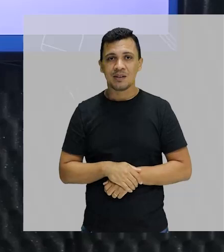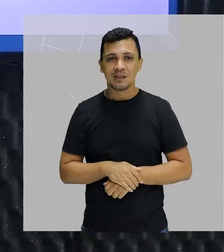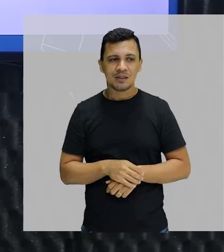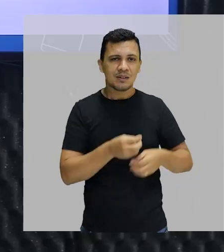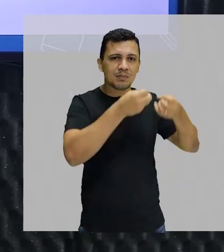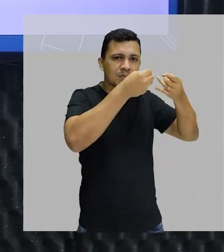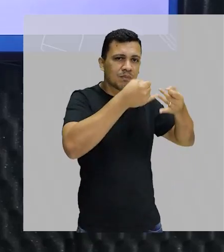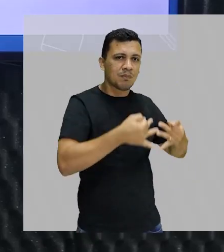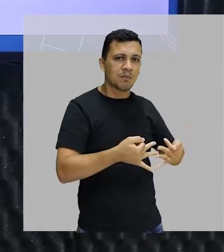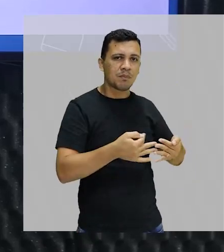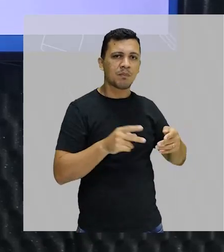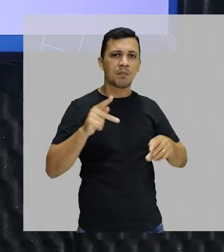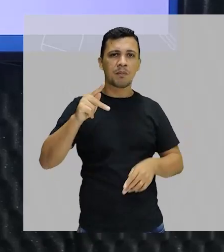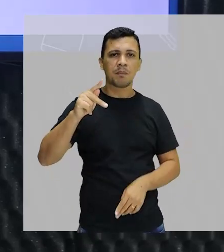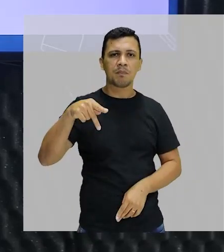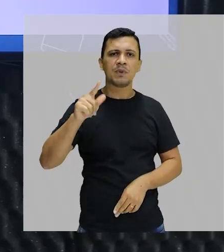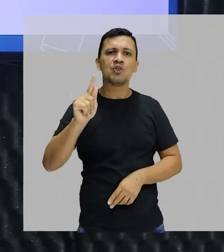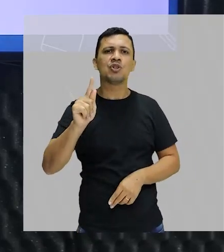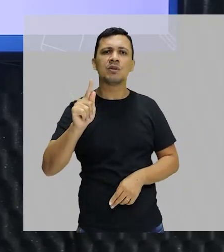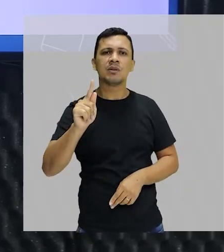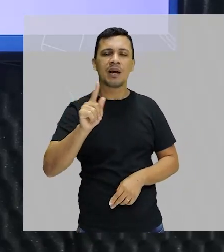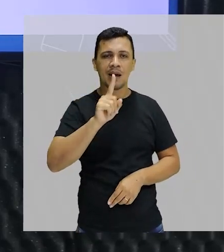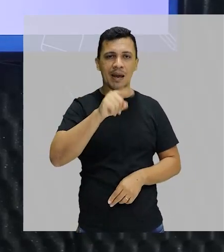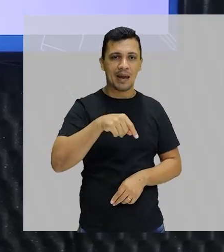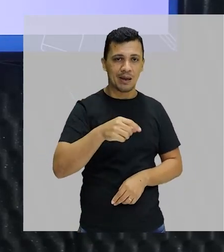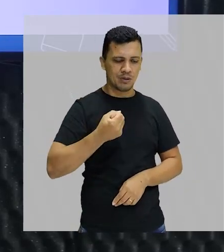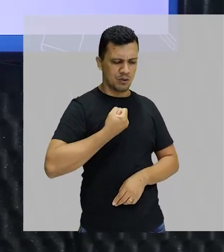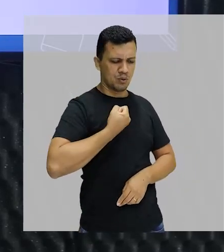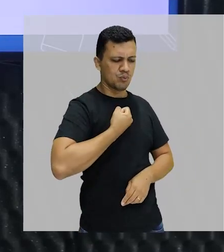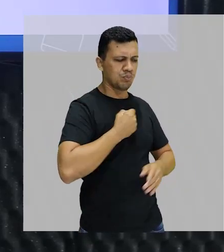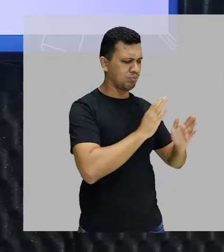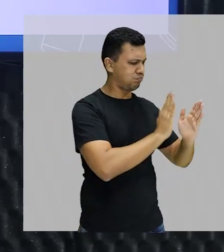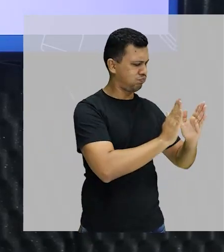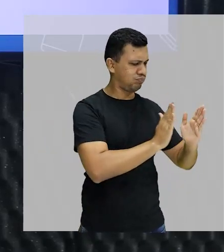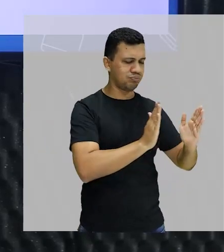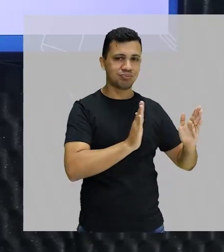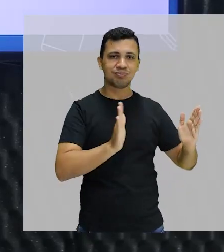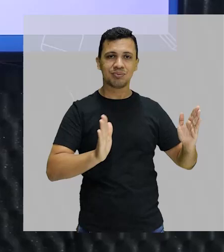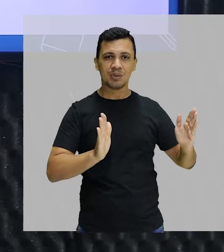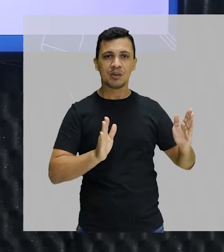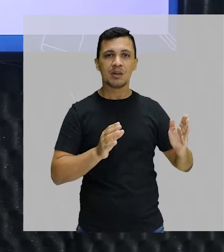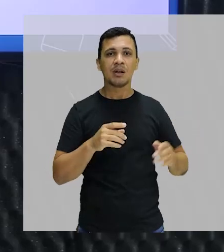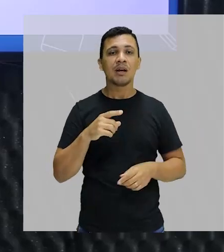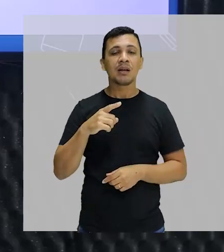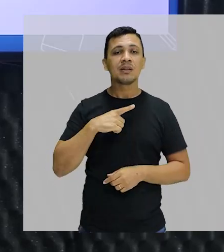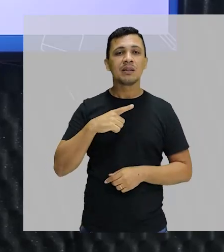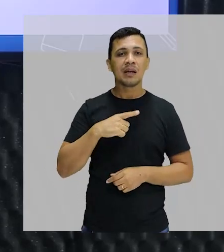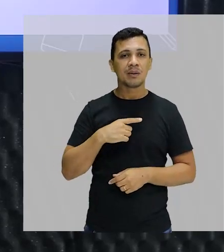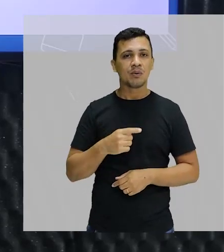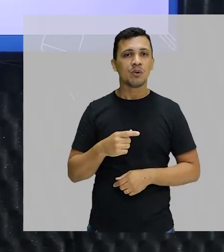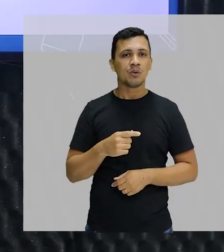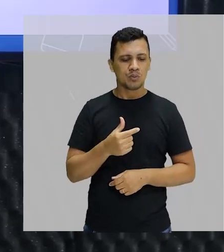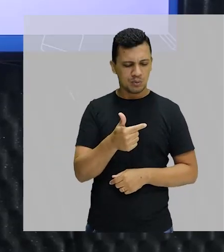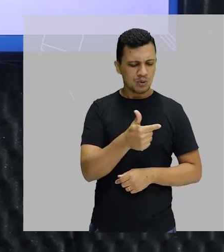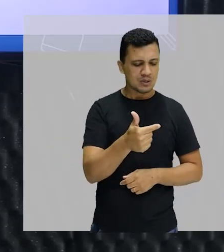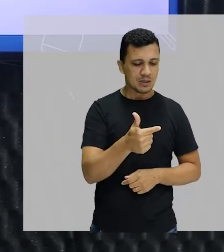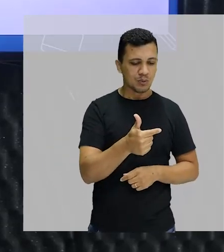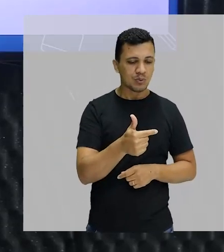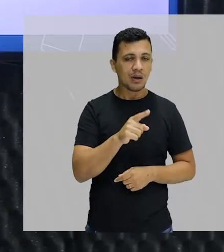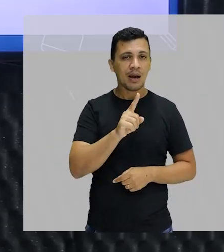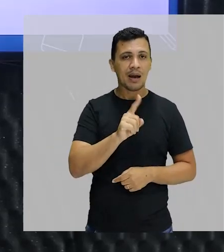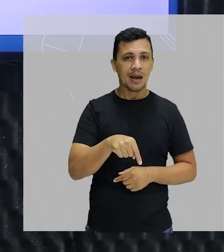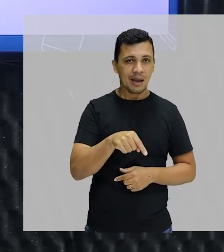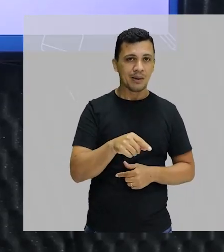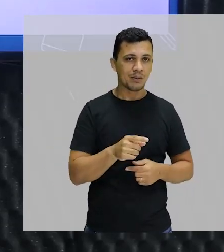PG. Uma PG, né, uma sequência numérica é caracterizada como PG quando cada termo a partir do segundo vai ser o